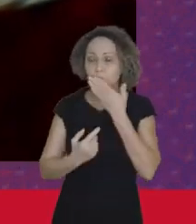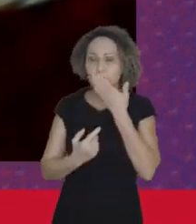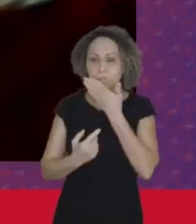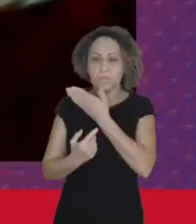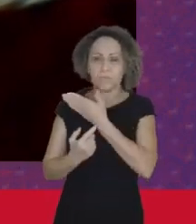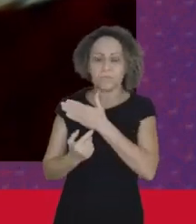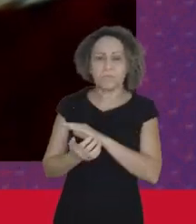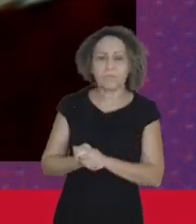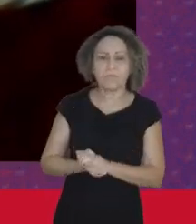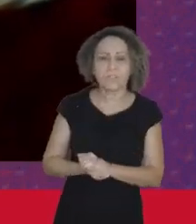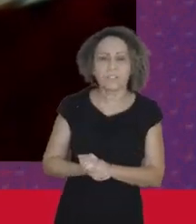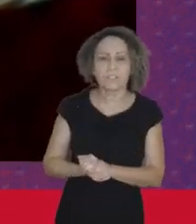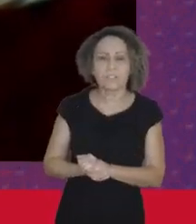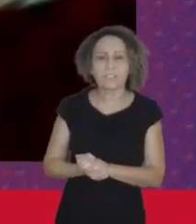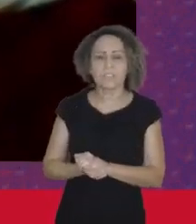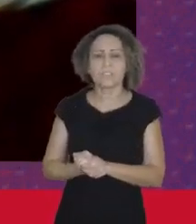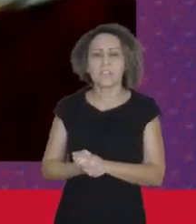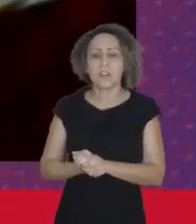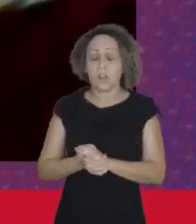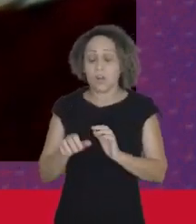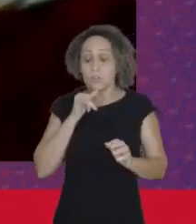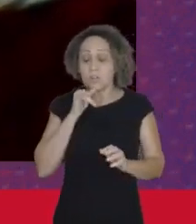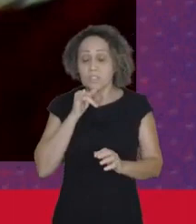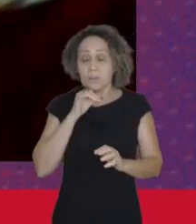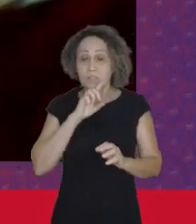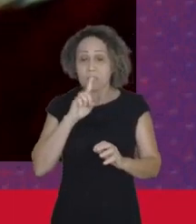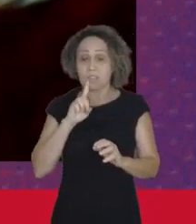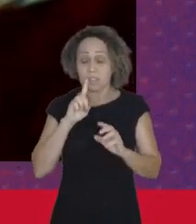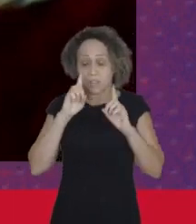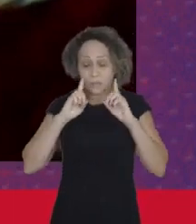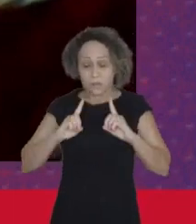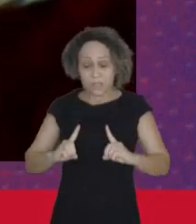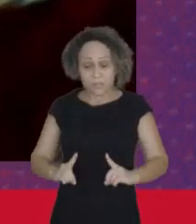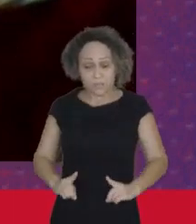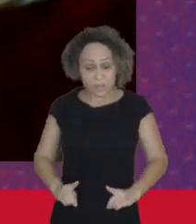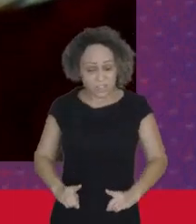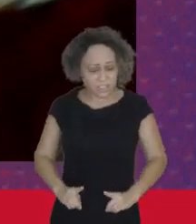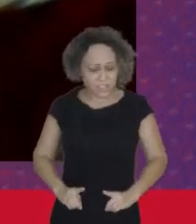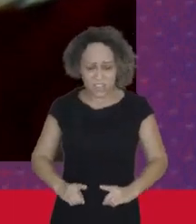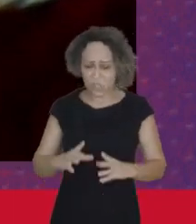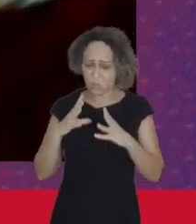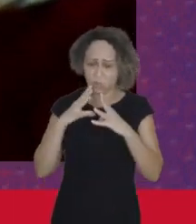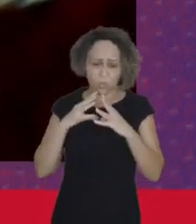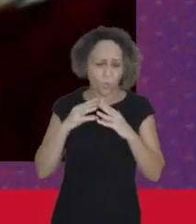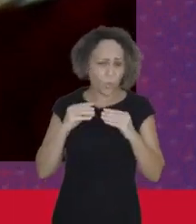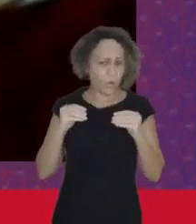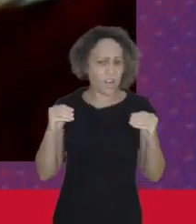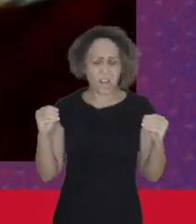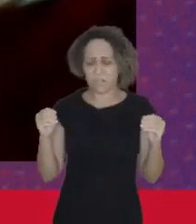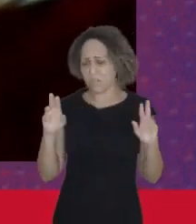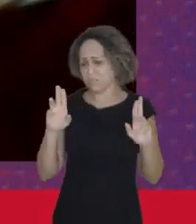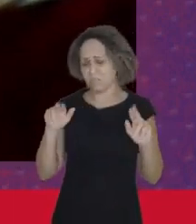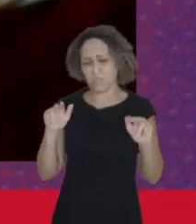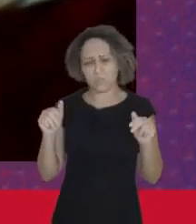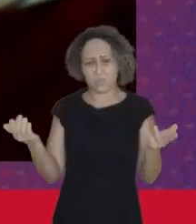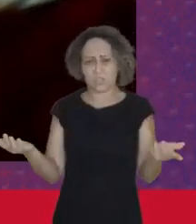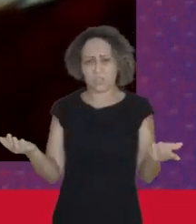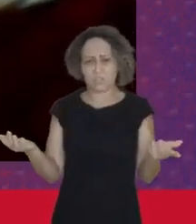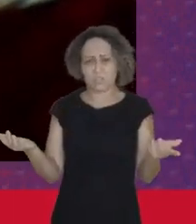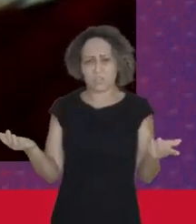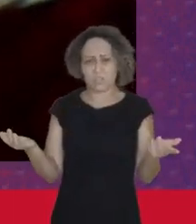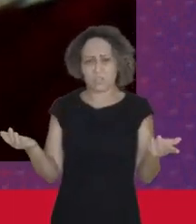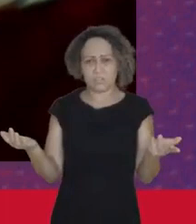ocorresse, não permitia que isso fosse curado e, no máximo, era